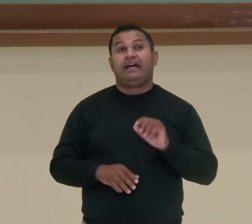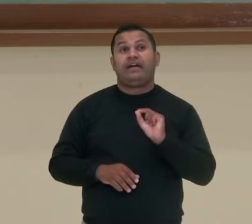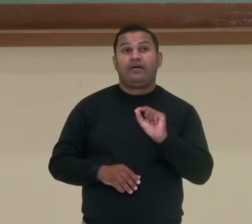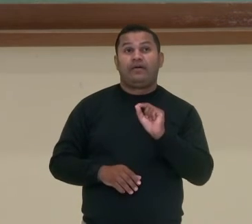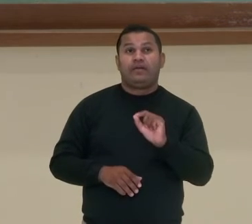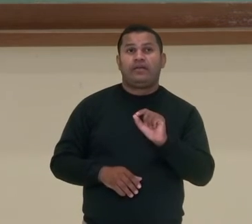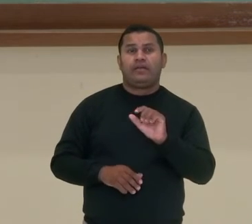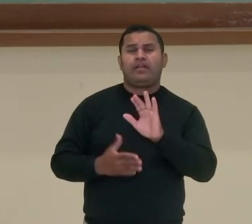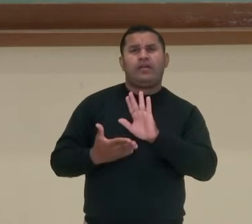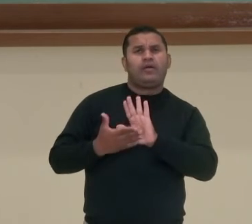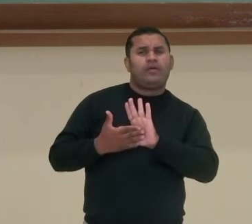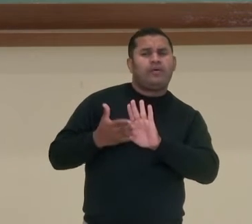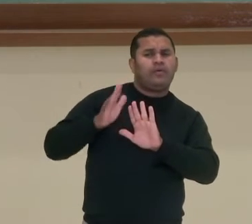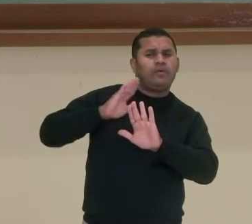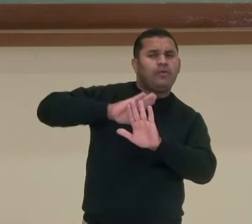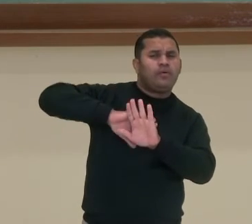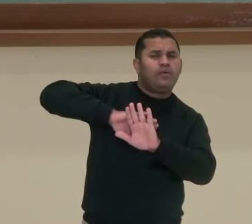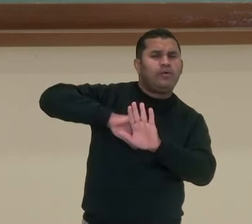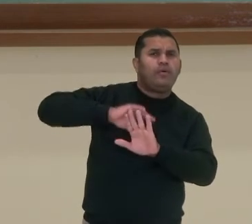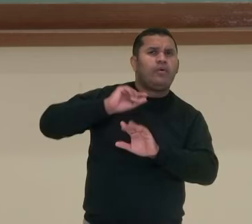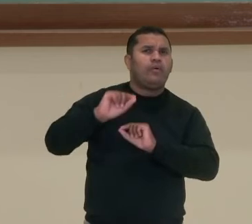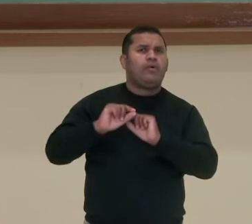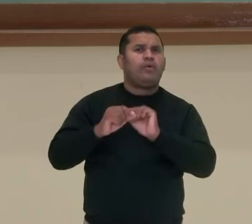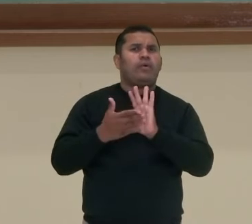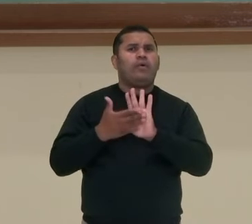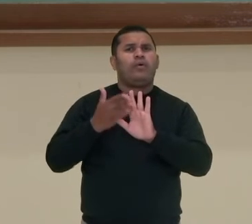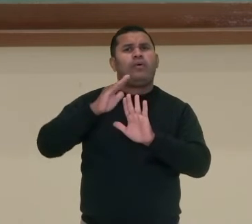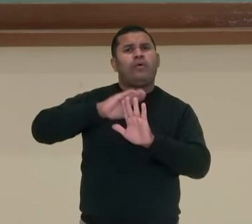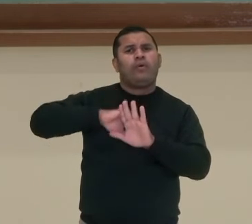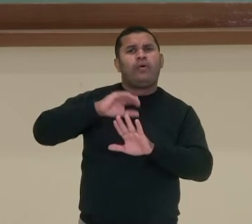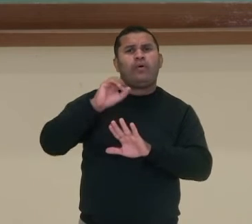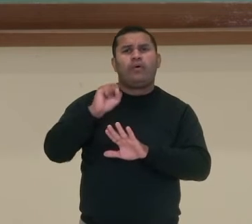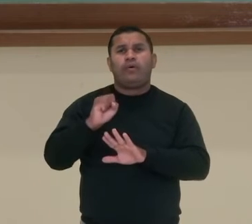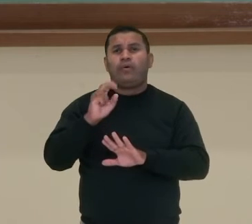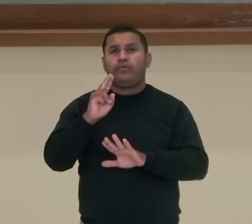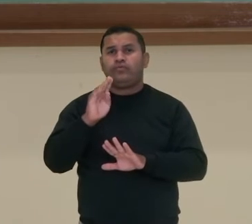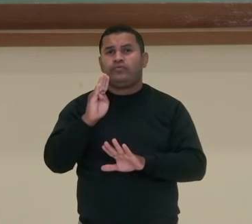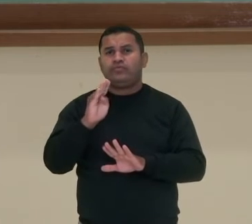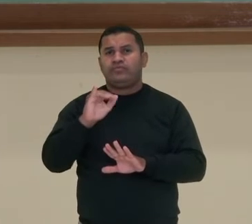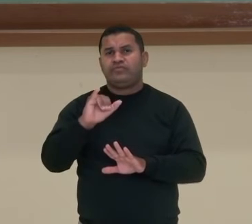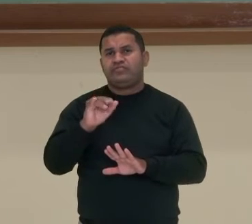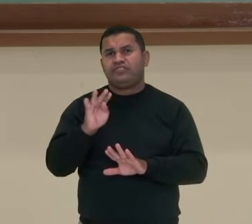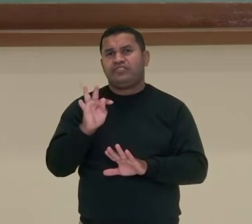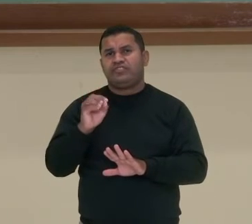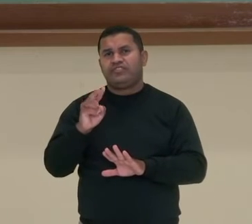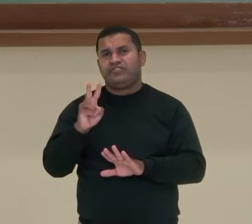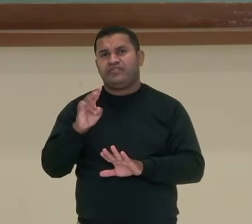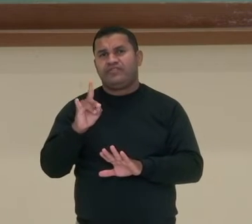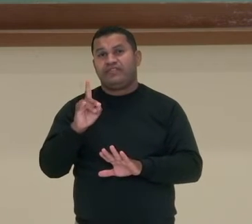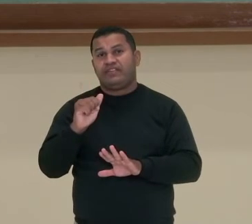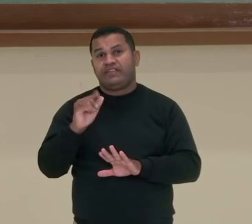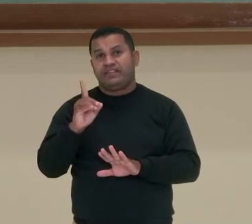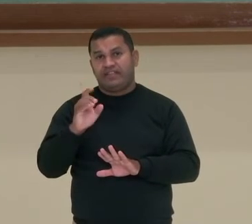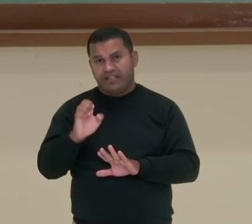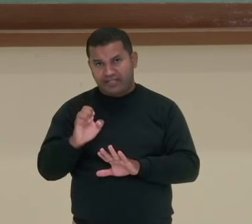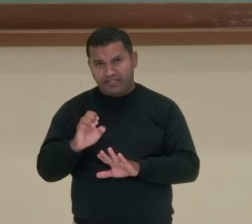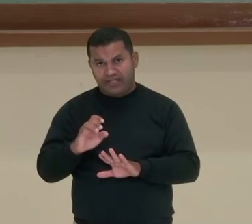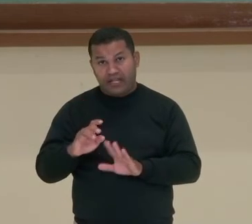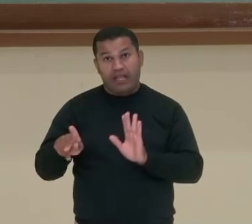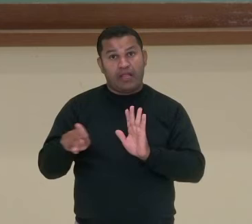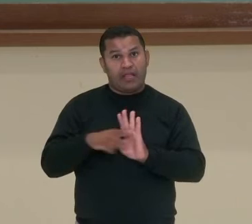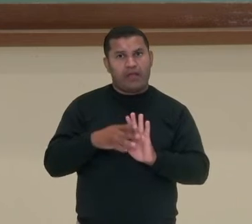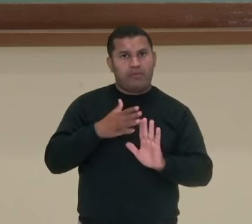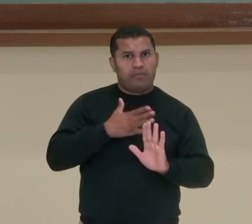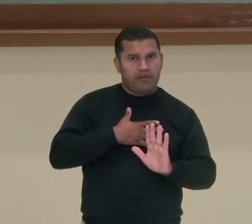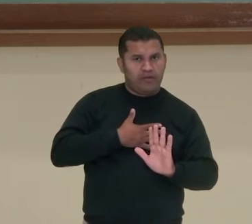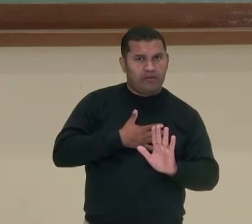falar sobre isso? O que é isso, professor? Subjetividade seria algo que é seu, que é meu, que é do colega,